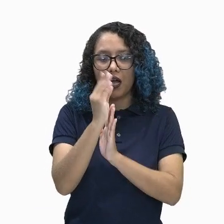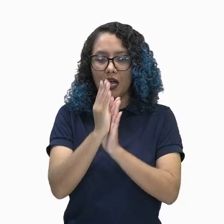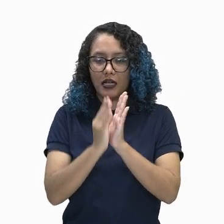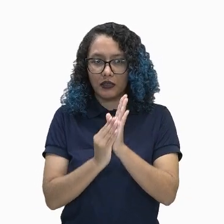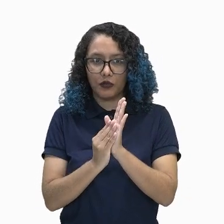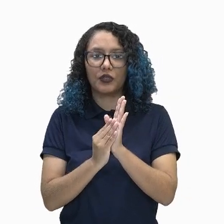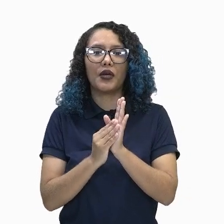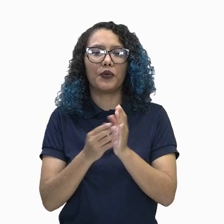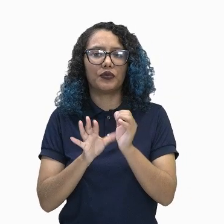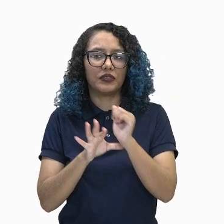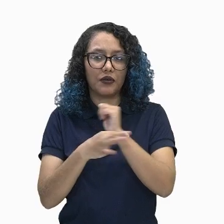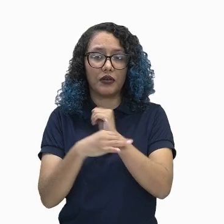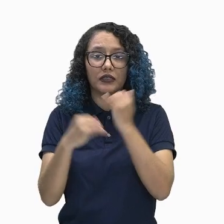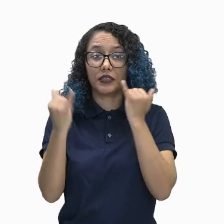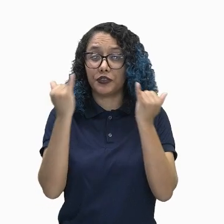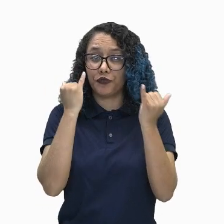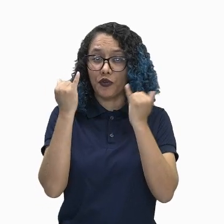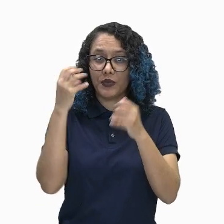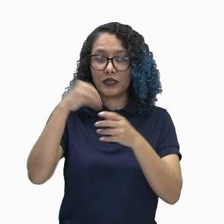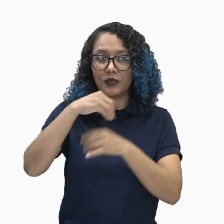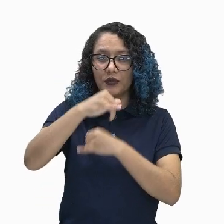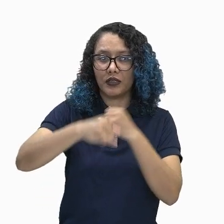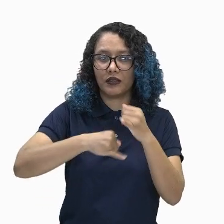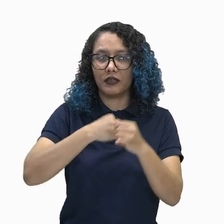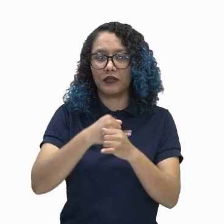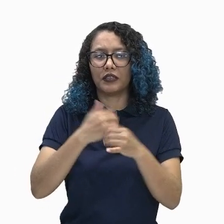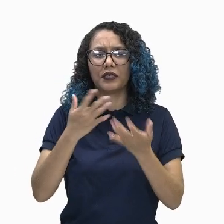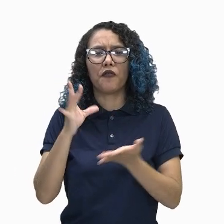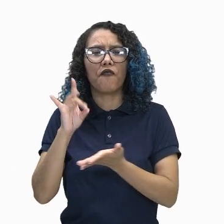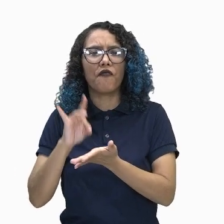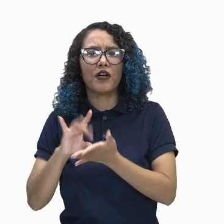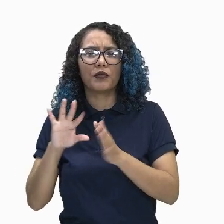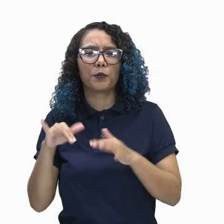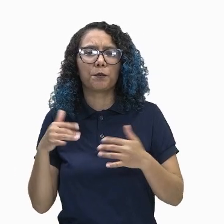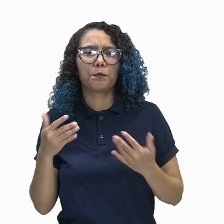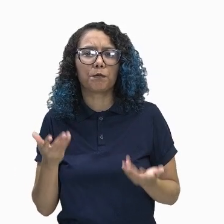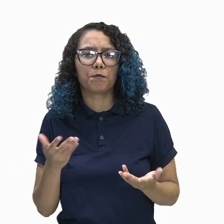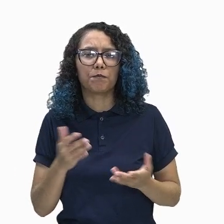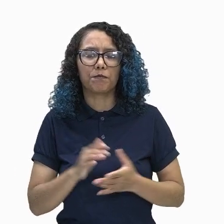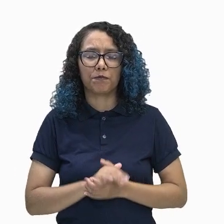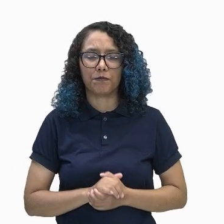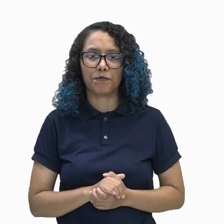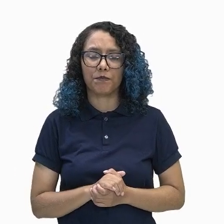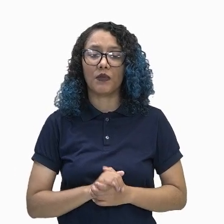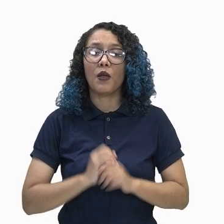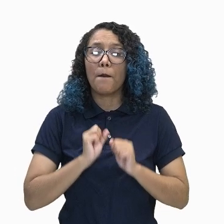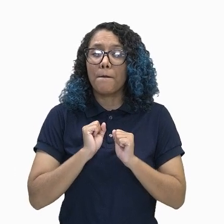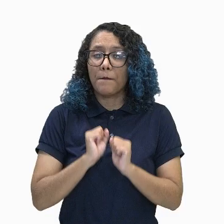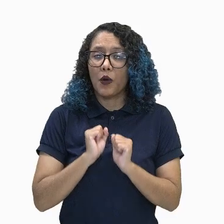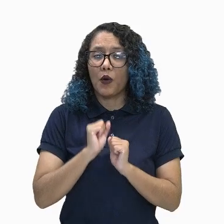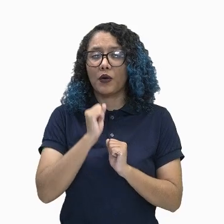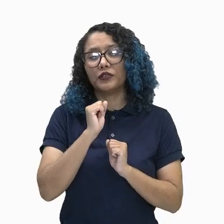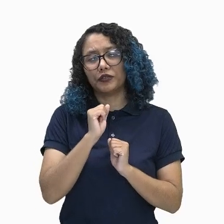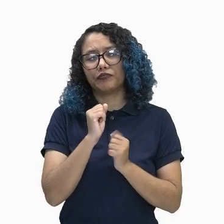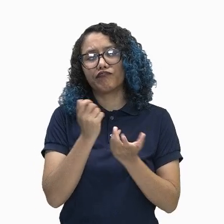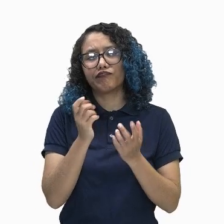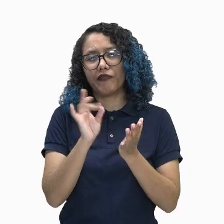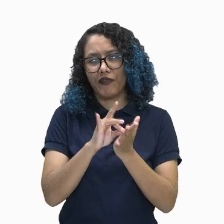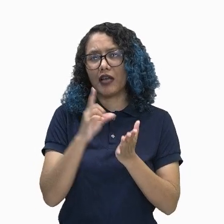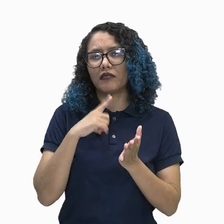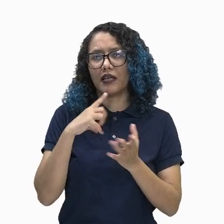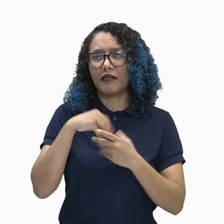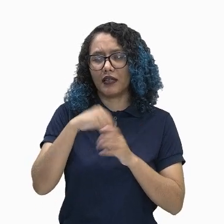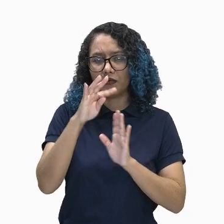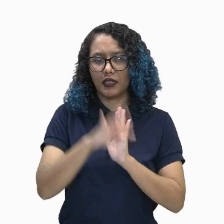assunto segurança de dados na internet, eu posso ter fatos abordados dentro desse texto. Então, observe,